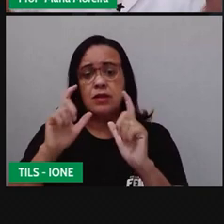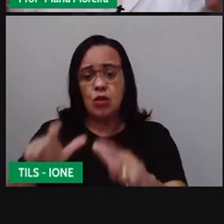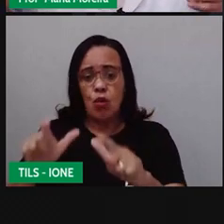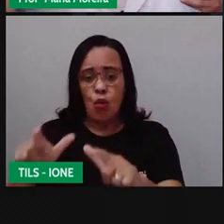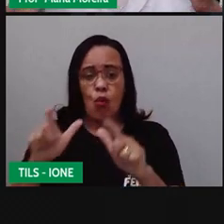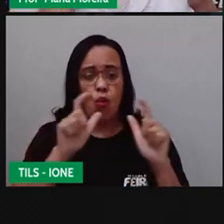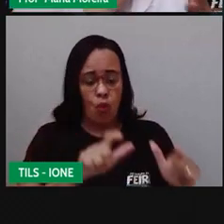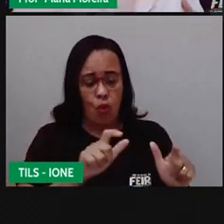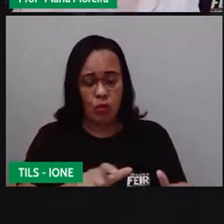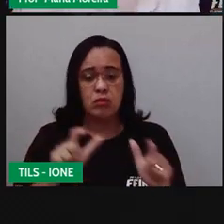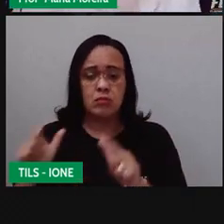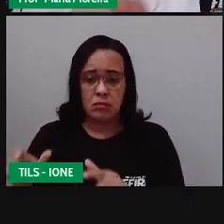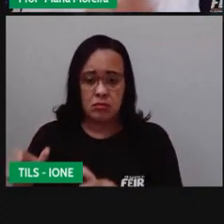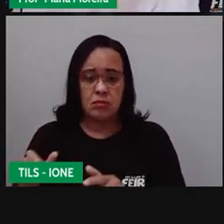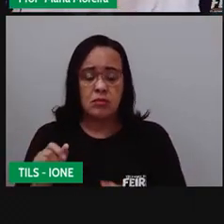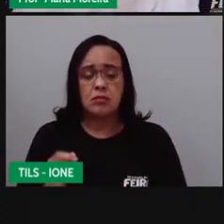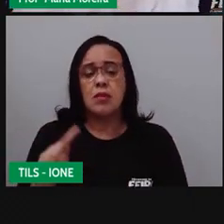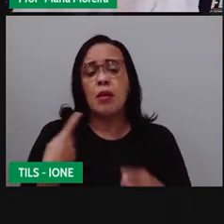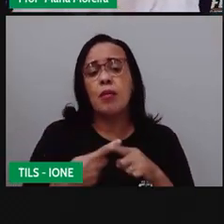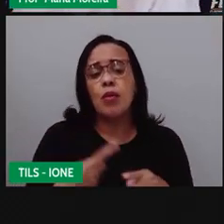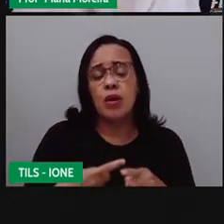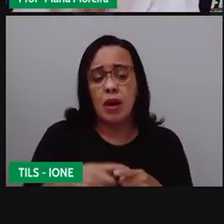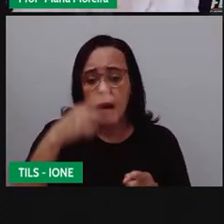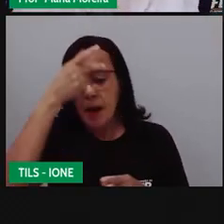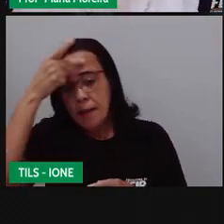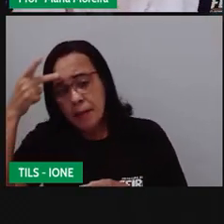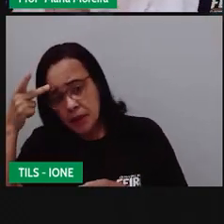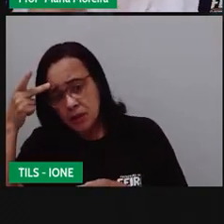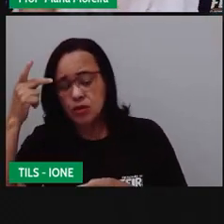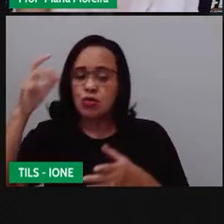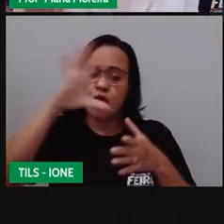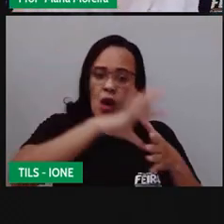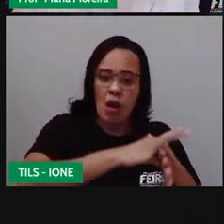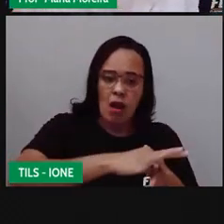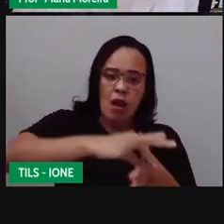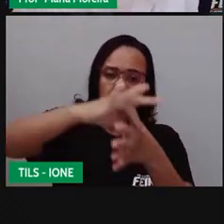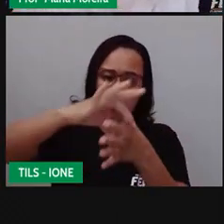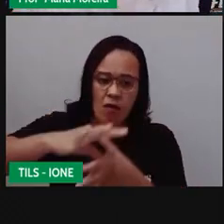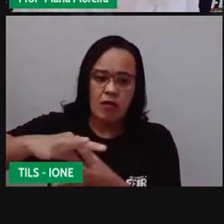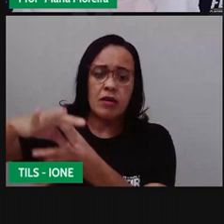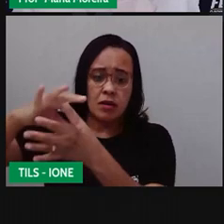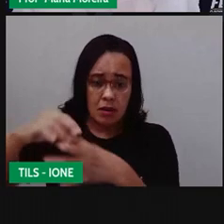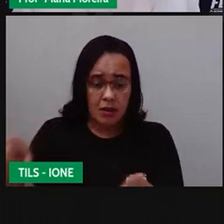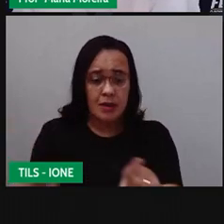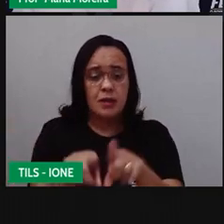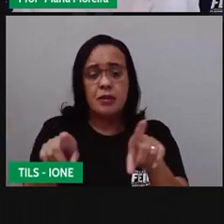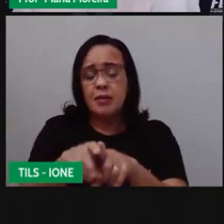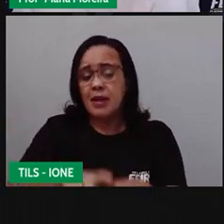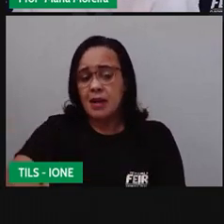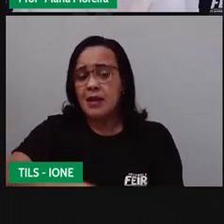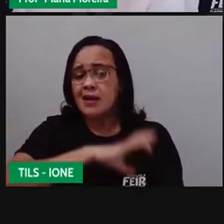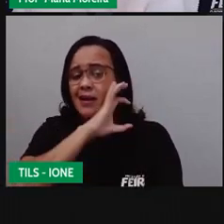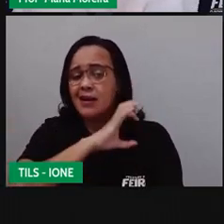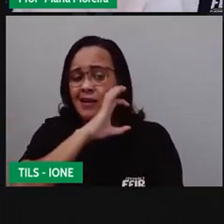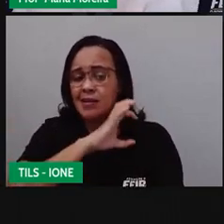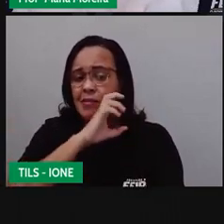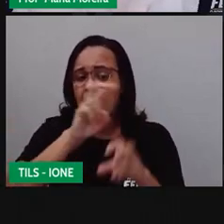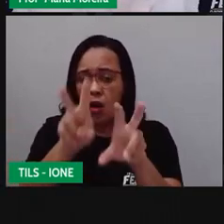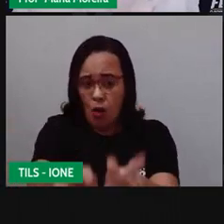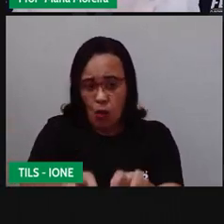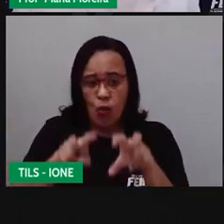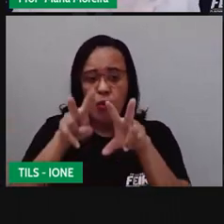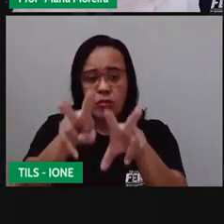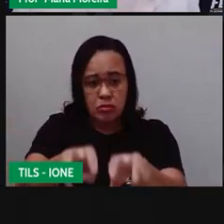né, olha só, deslocamento de pessoas, trabalho, animais, né, a pecuária aí também. E o quê?